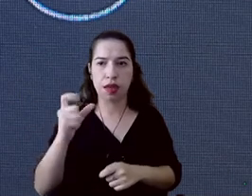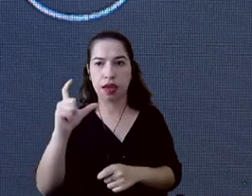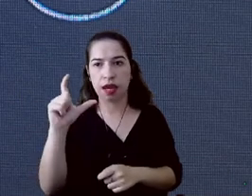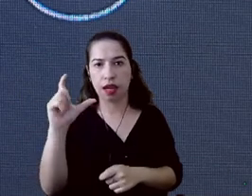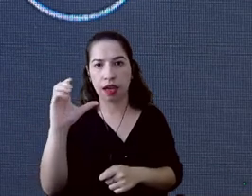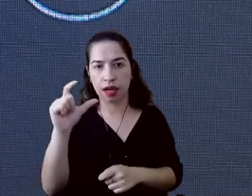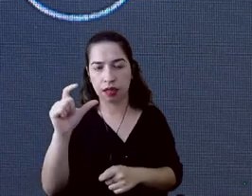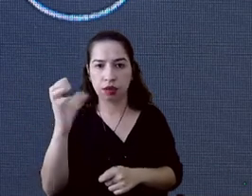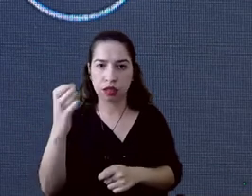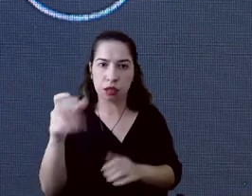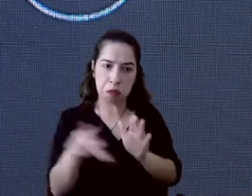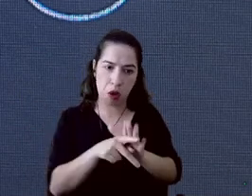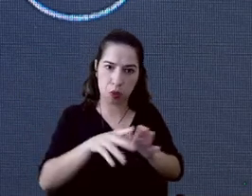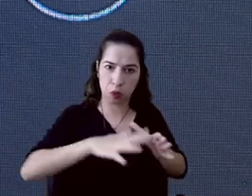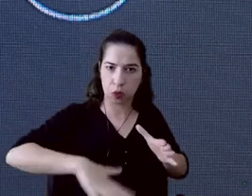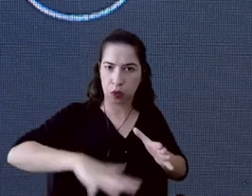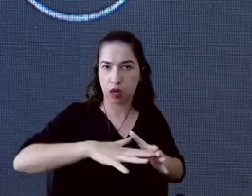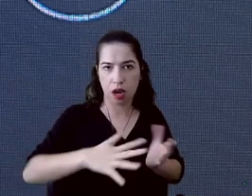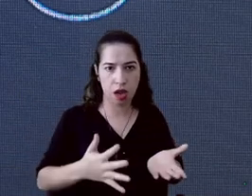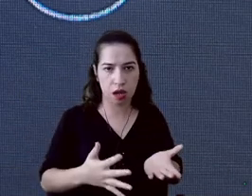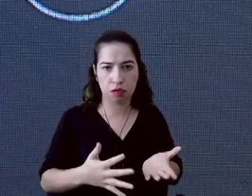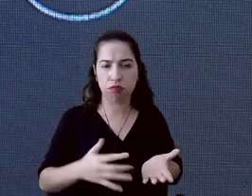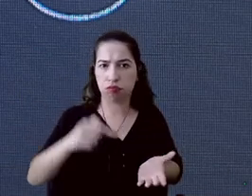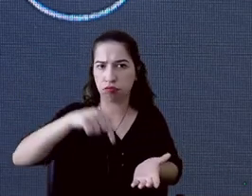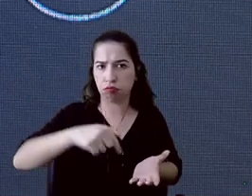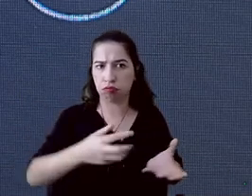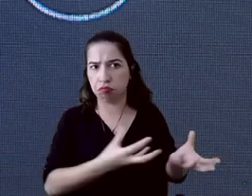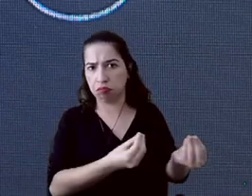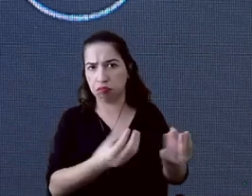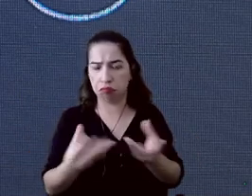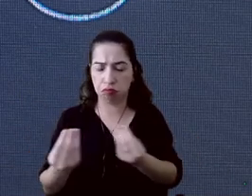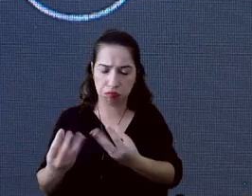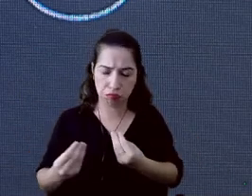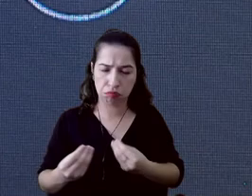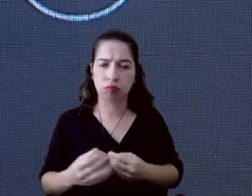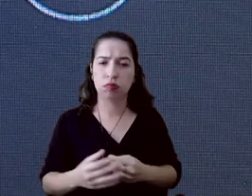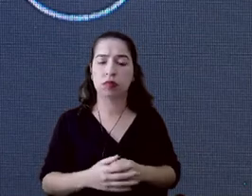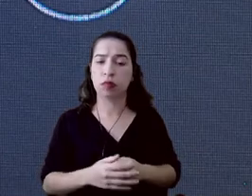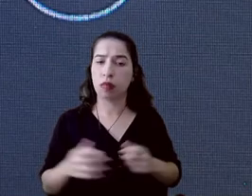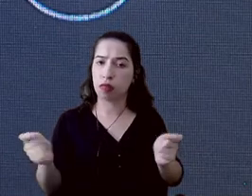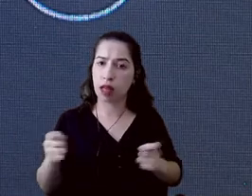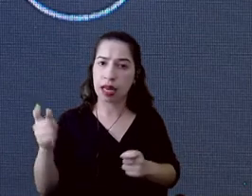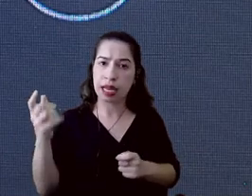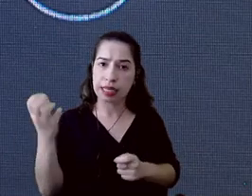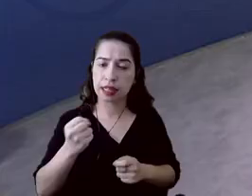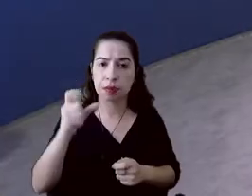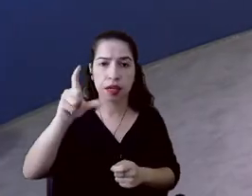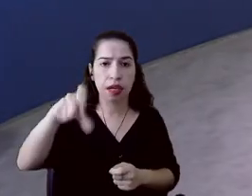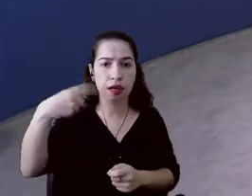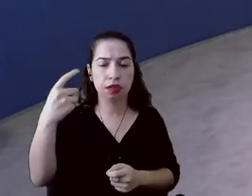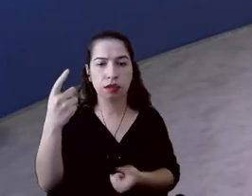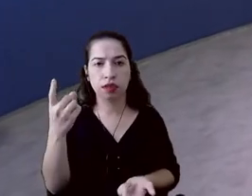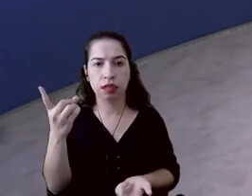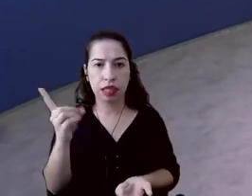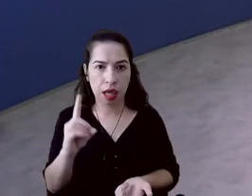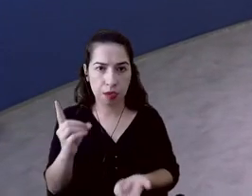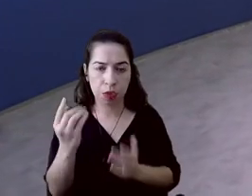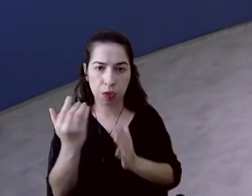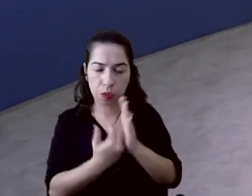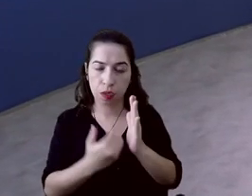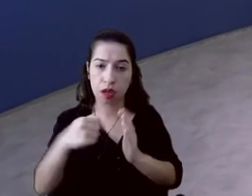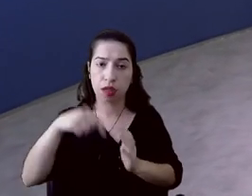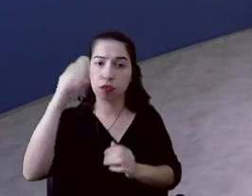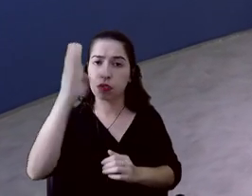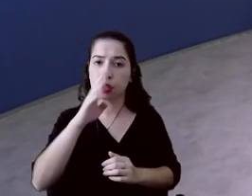aqui como adquirência altamente otimizada eles podem receber cartão de débito né a gente aqui no Brasil usa